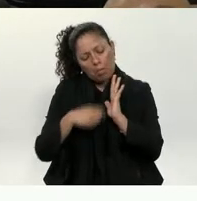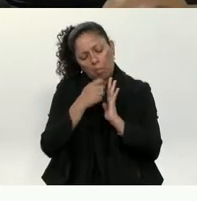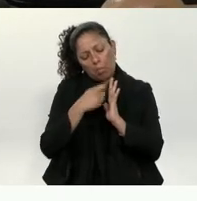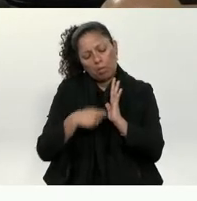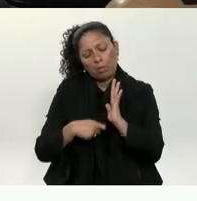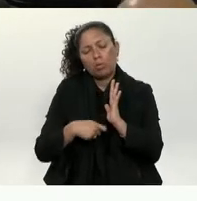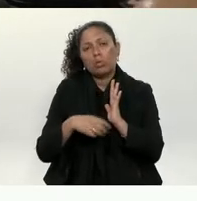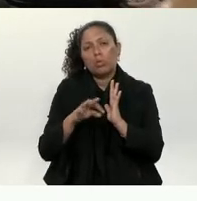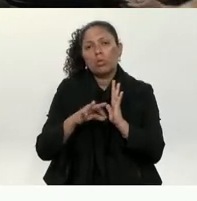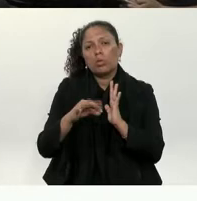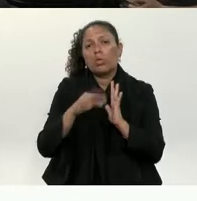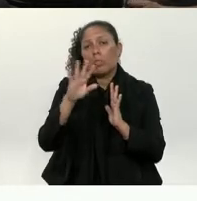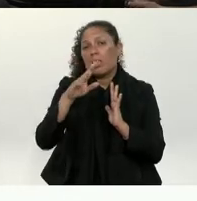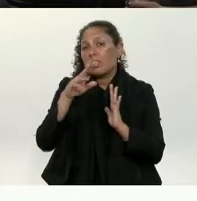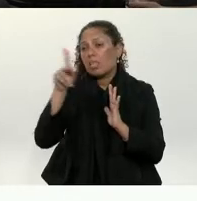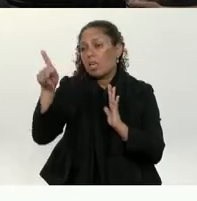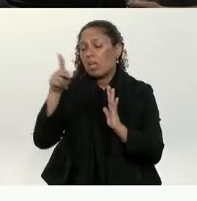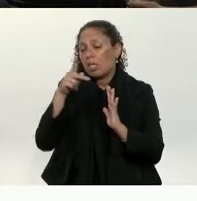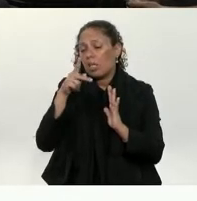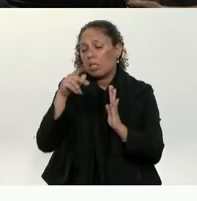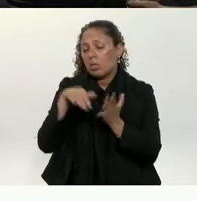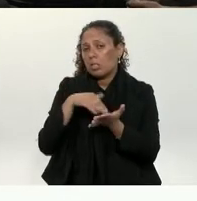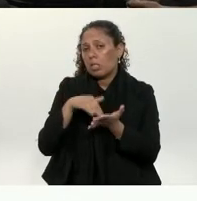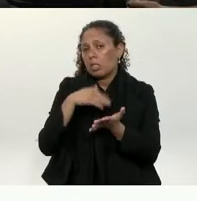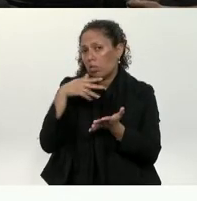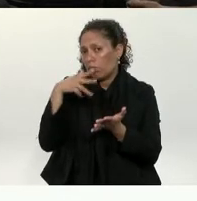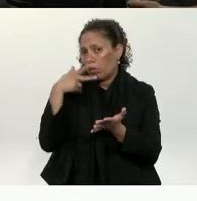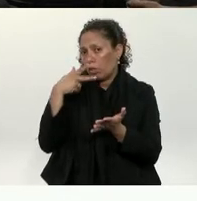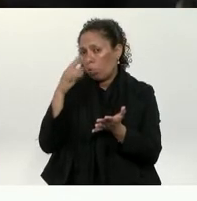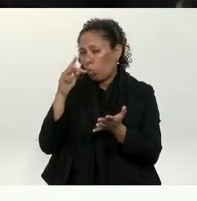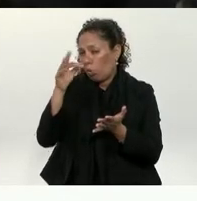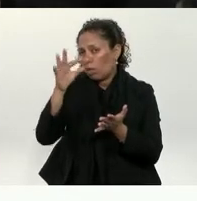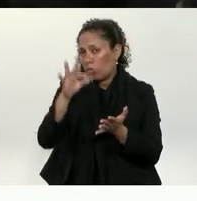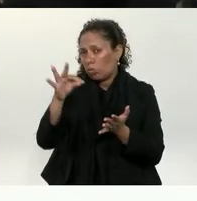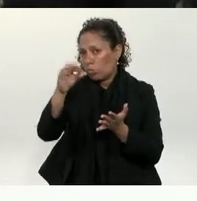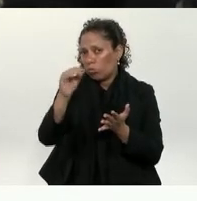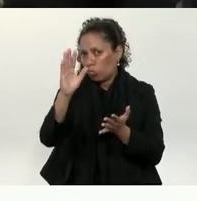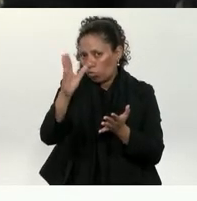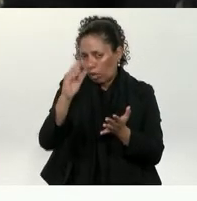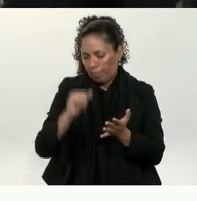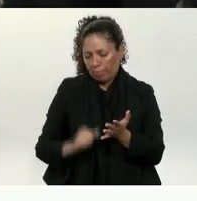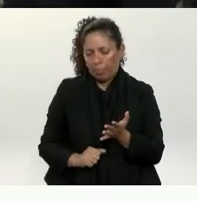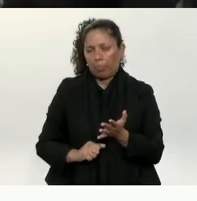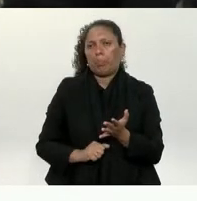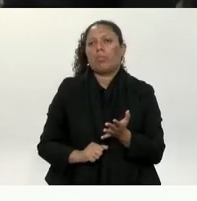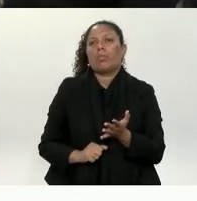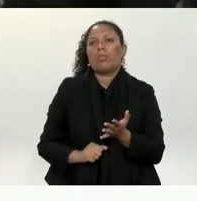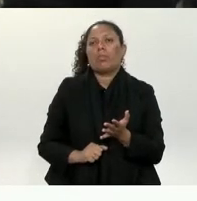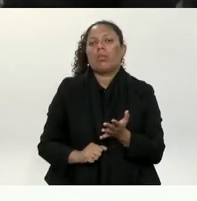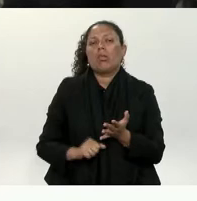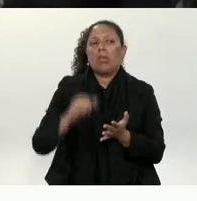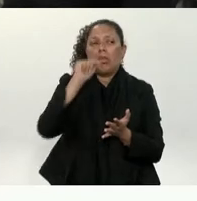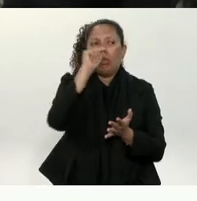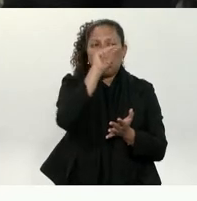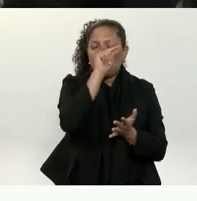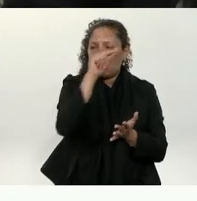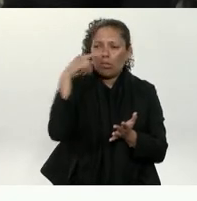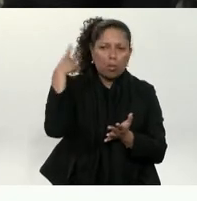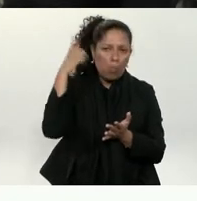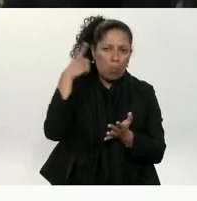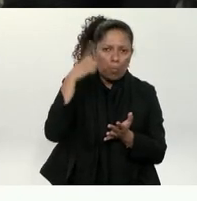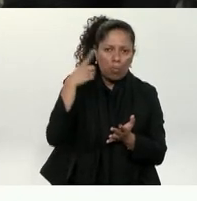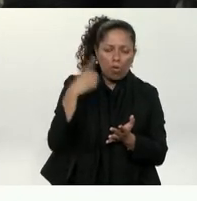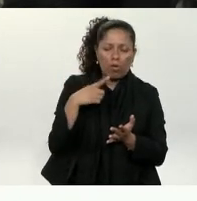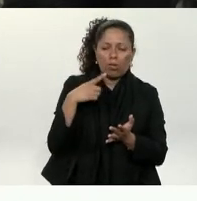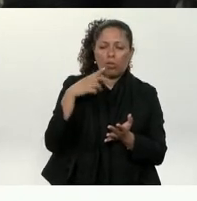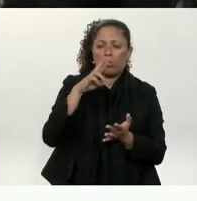mas que já foram elucidadas pelo excelentíssimo secretário. Então, muito oportuna a pergunta do deputado Rodrigo Bacelar. Eu